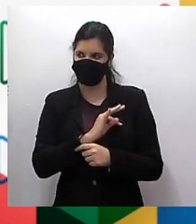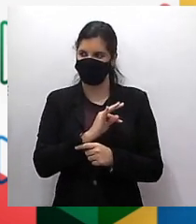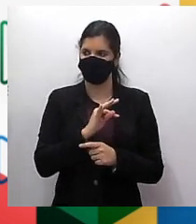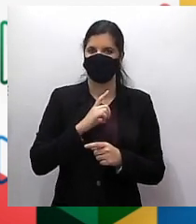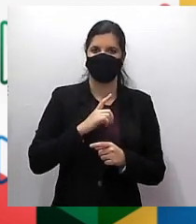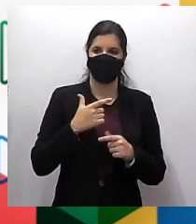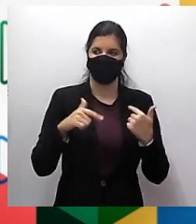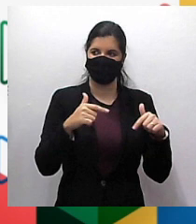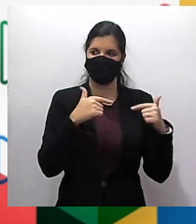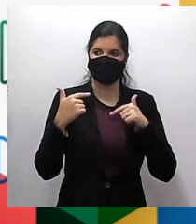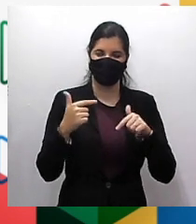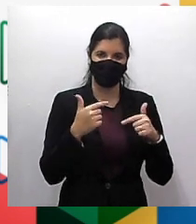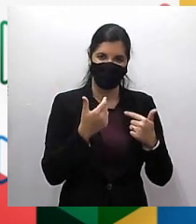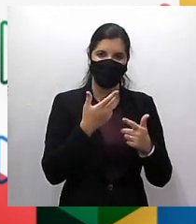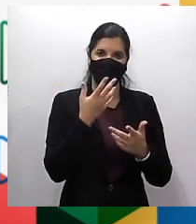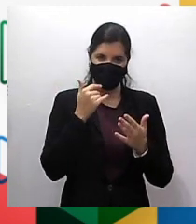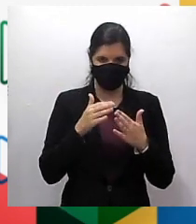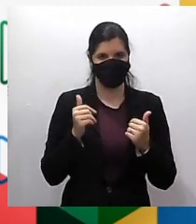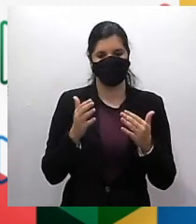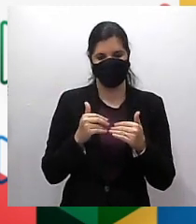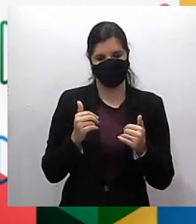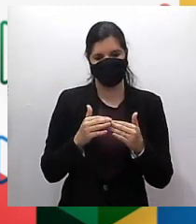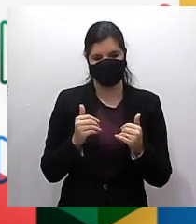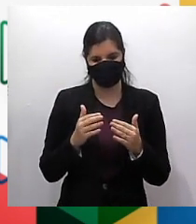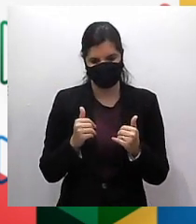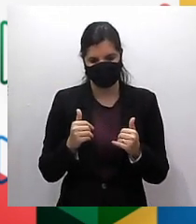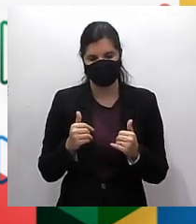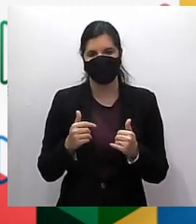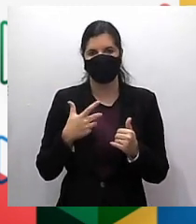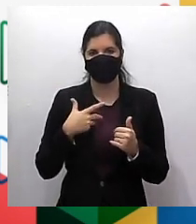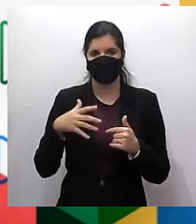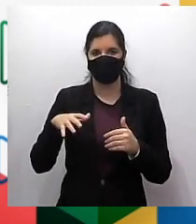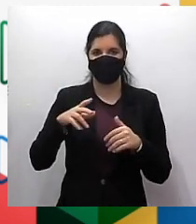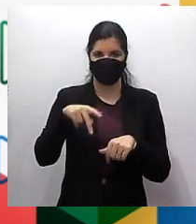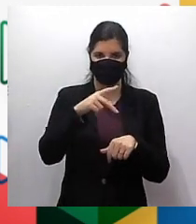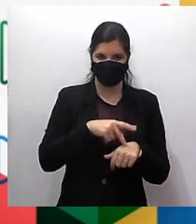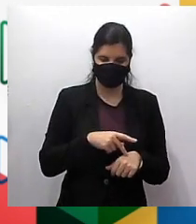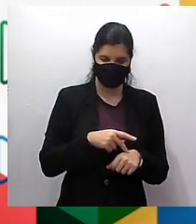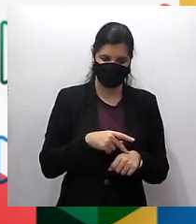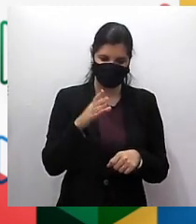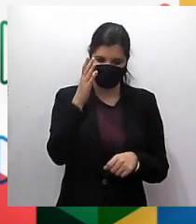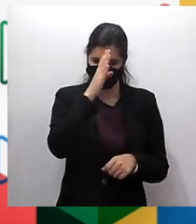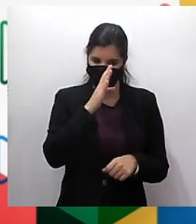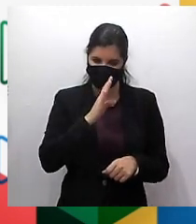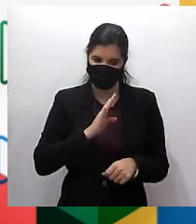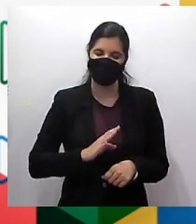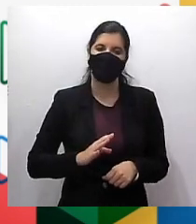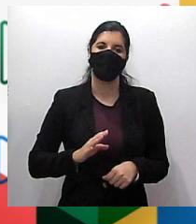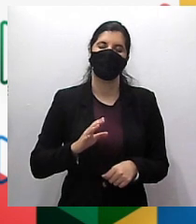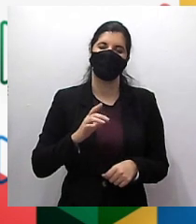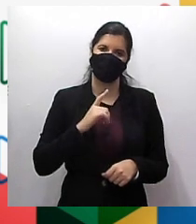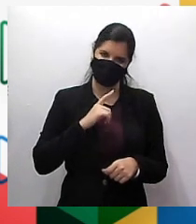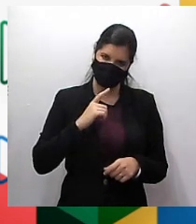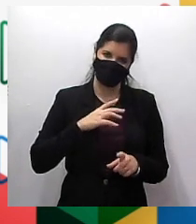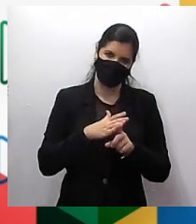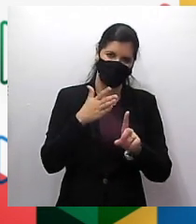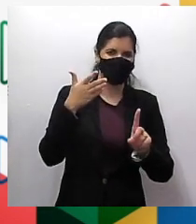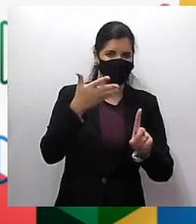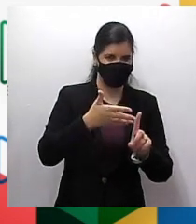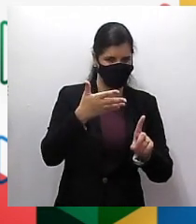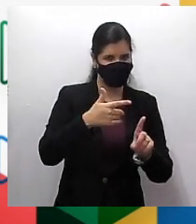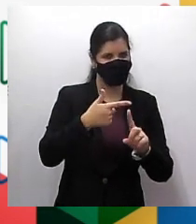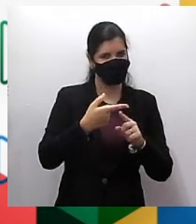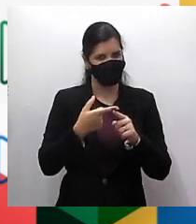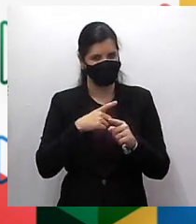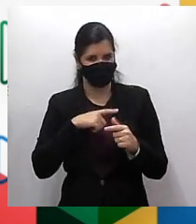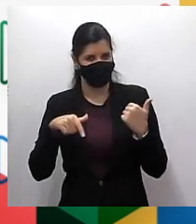porque o serviço é muito exigido nesses países, né? O Brasil até se referencia nesse sentido, porque nós